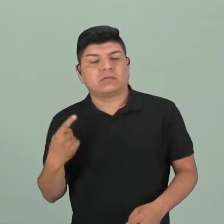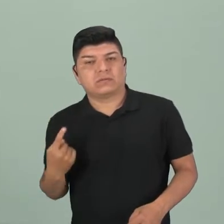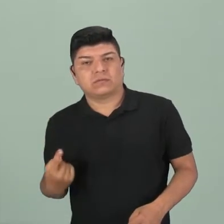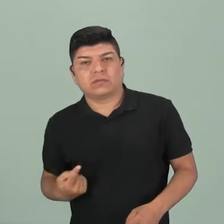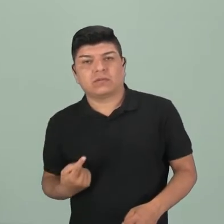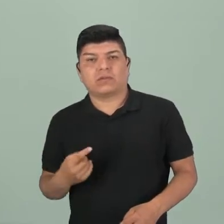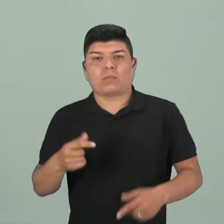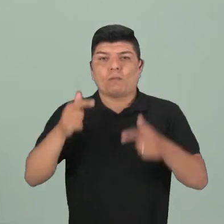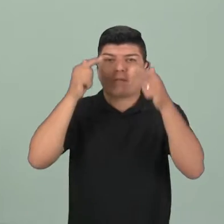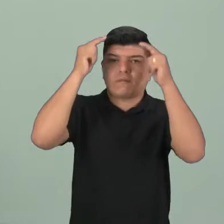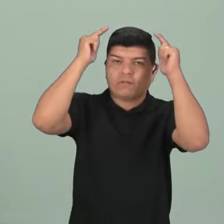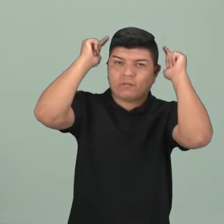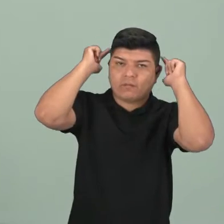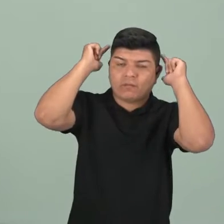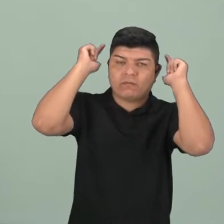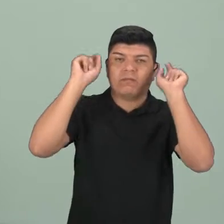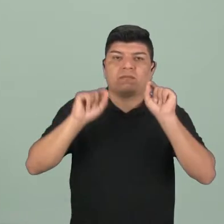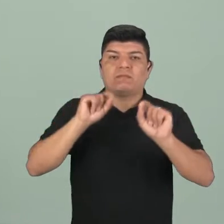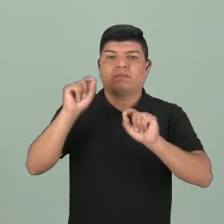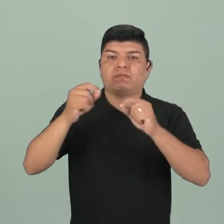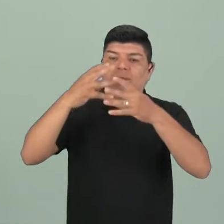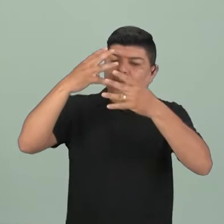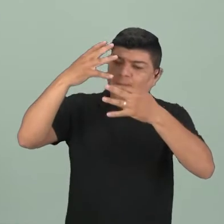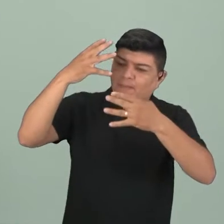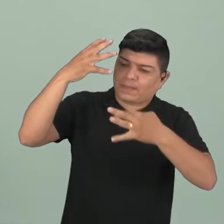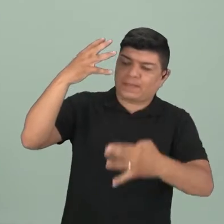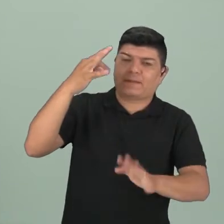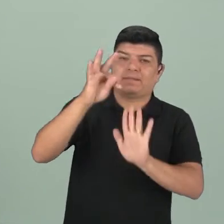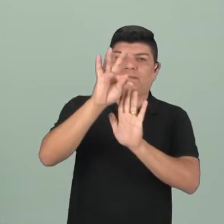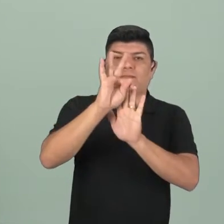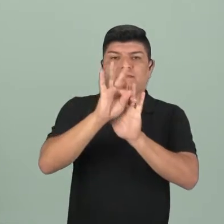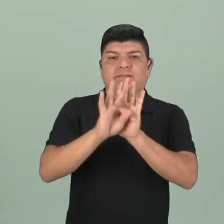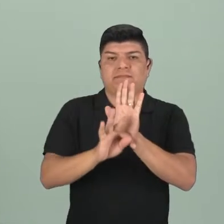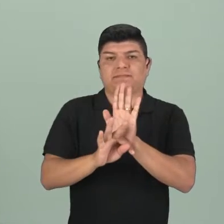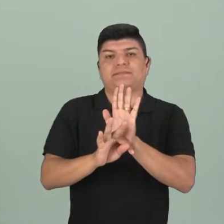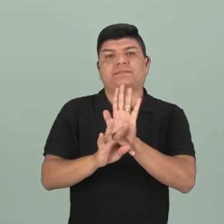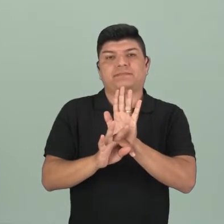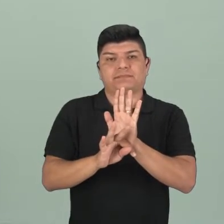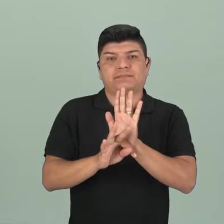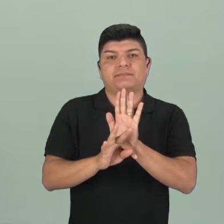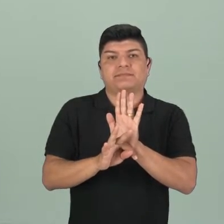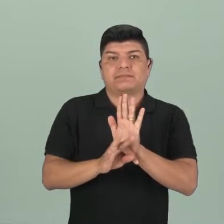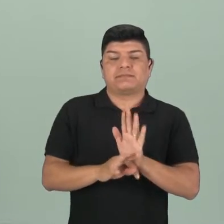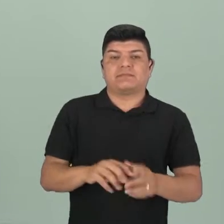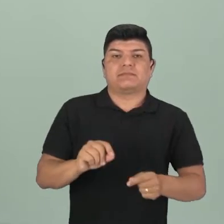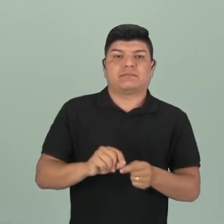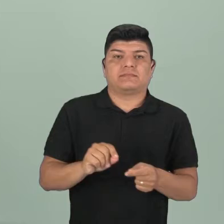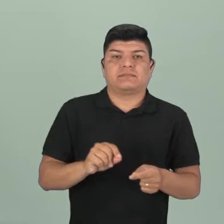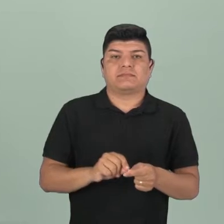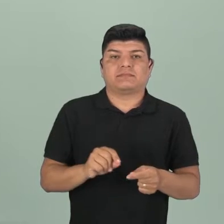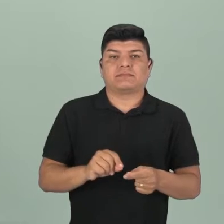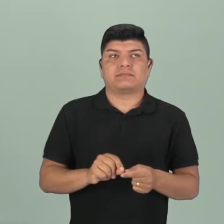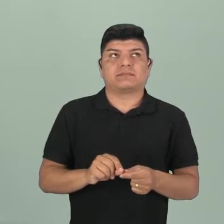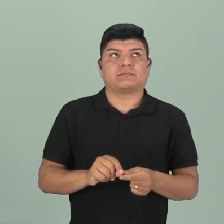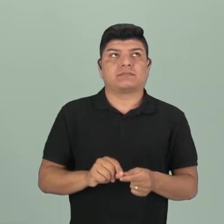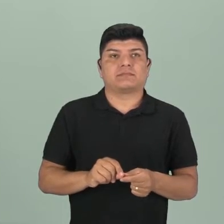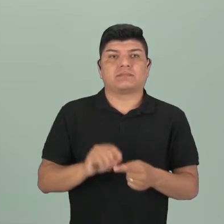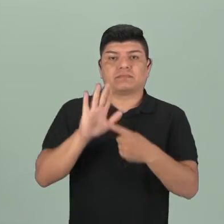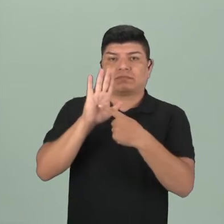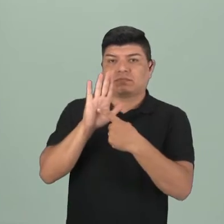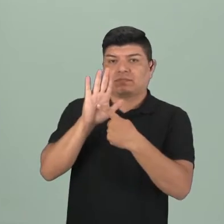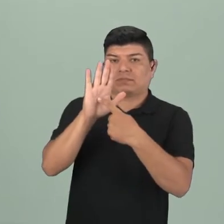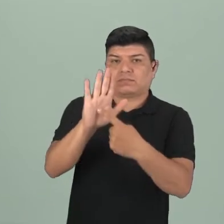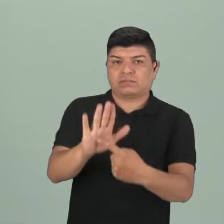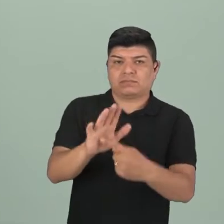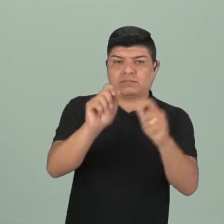encaracolado ou careca, isso é o quê? Uma descrição, um texto descritivo, né? Quando eu estou fazendo uma